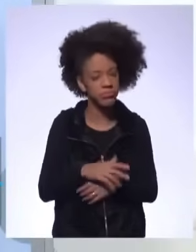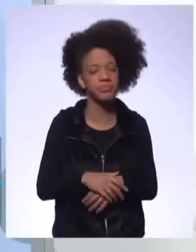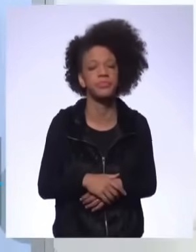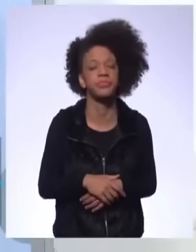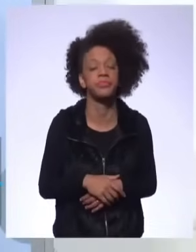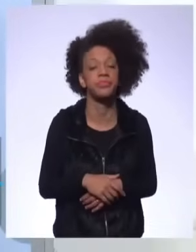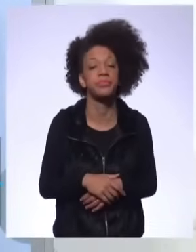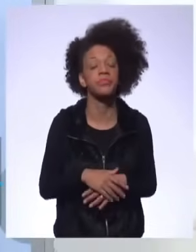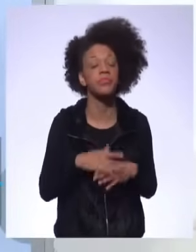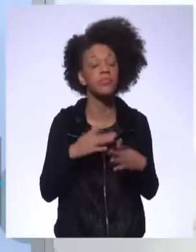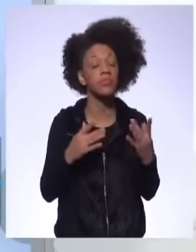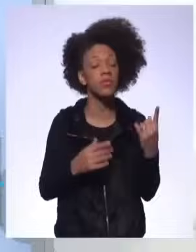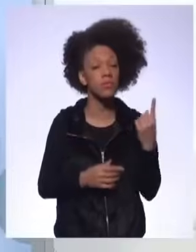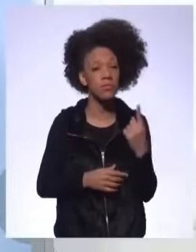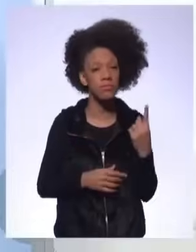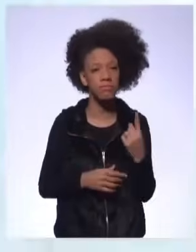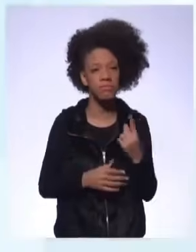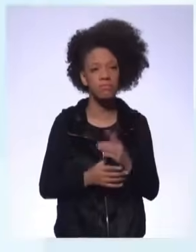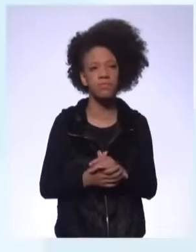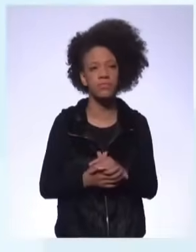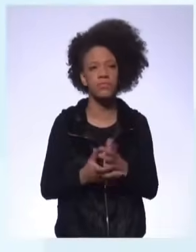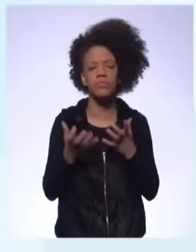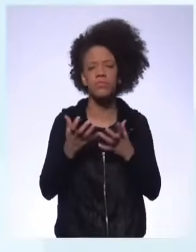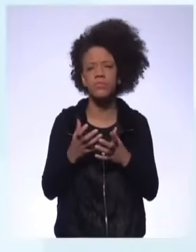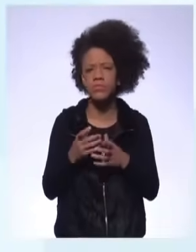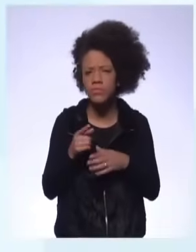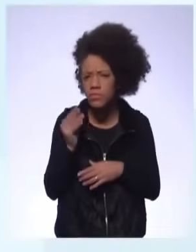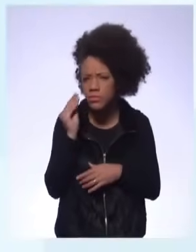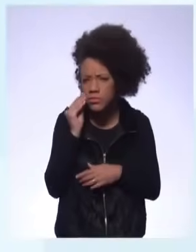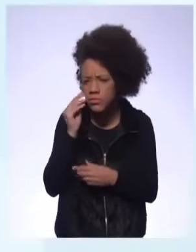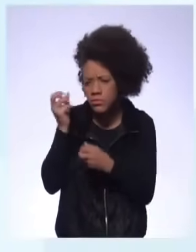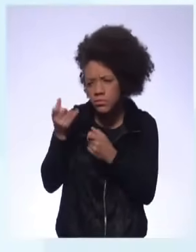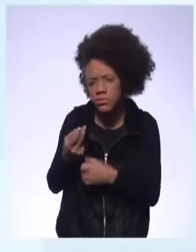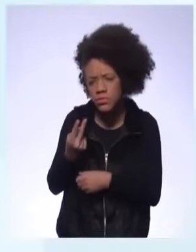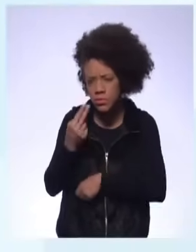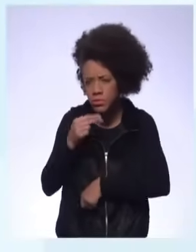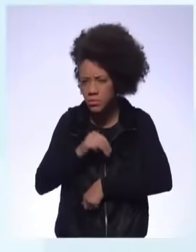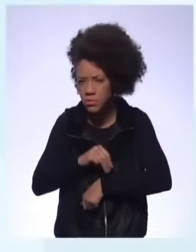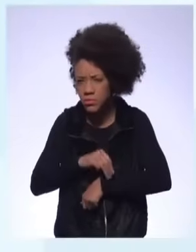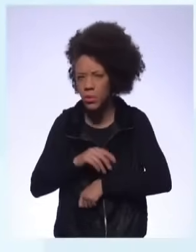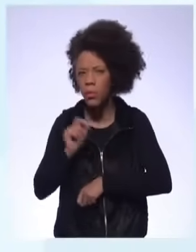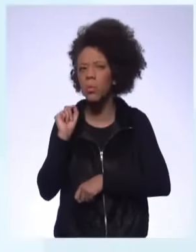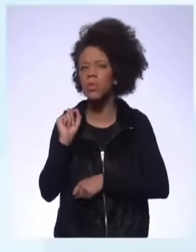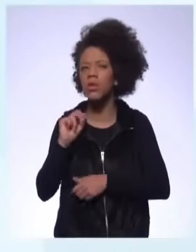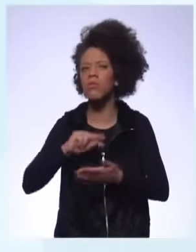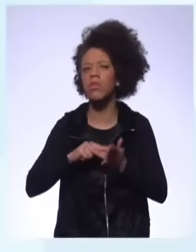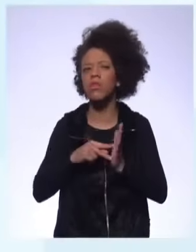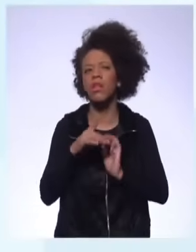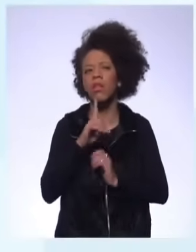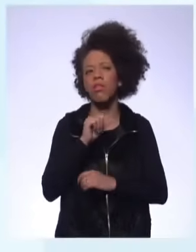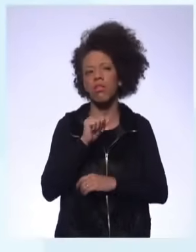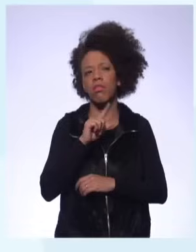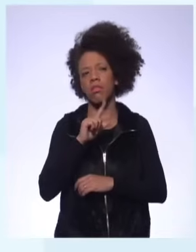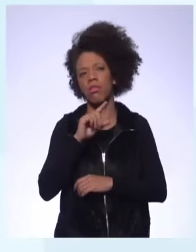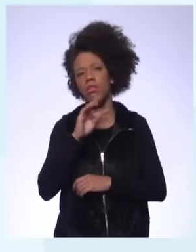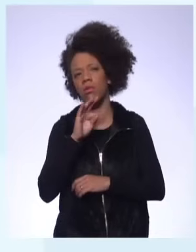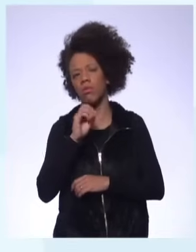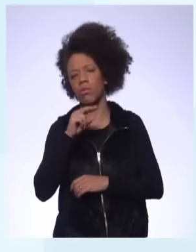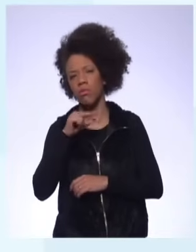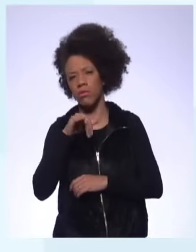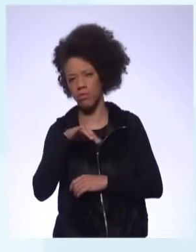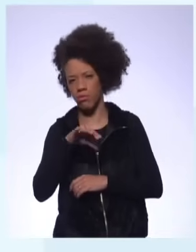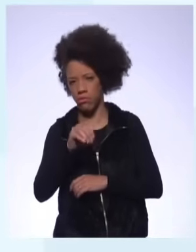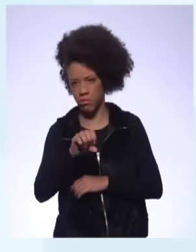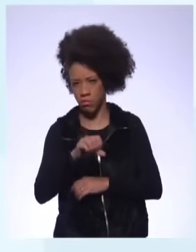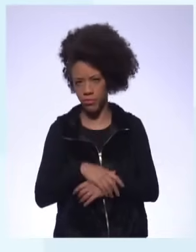Tá? A primeira coisa, tá aí, ó. Eu quero que você tente falar para mim em 2 minutinhos o que é o daltonismo. E aí a gente vai